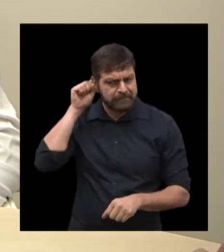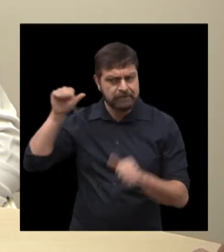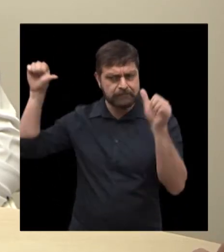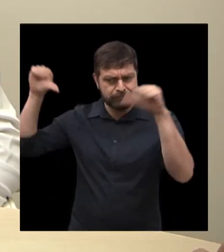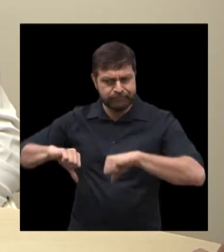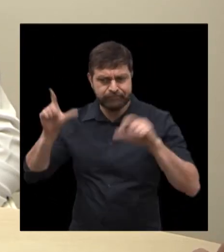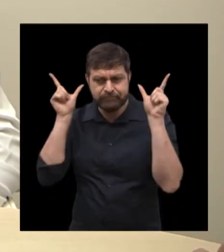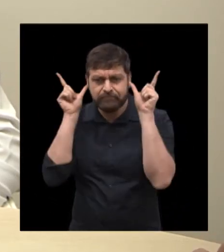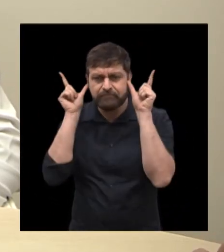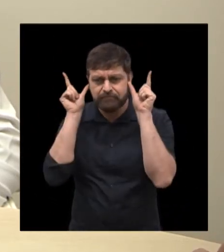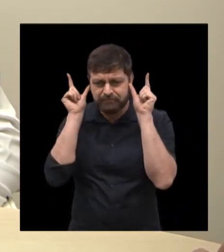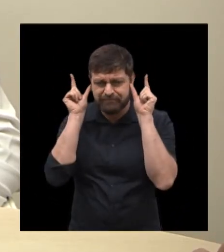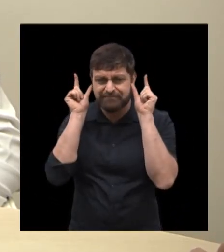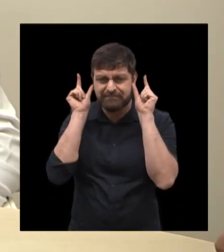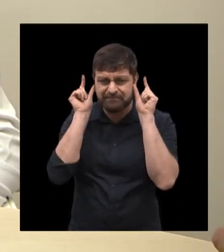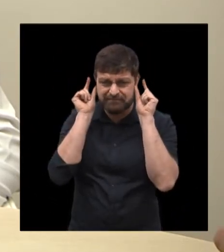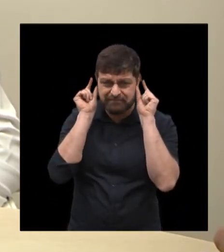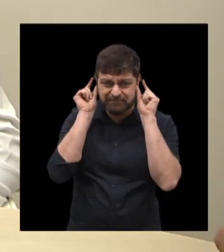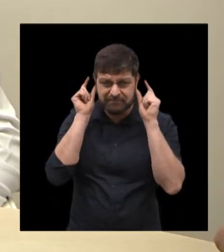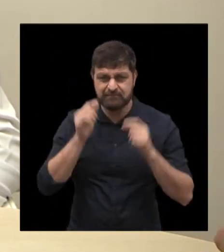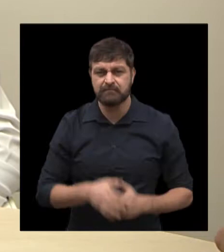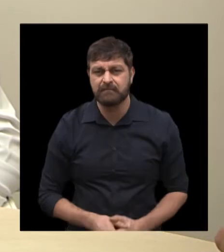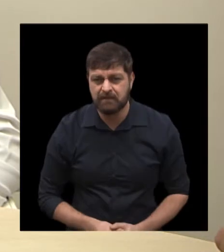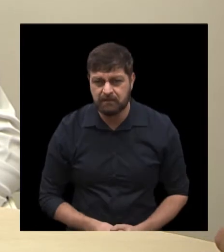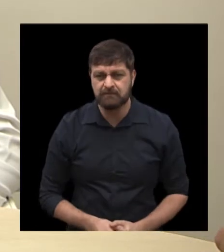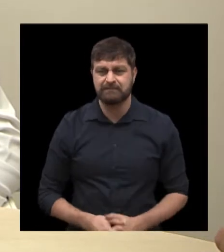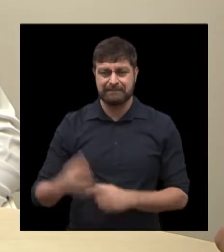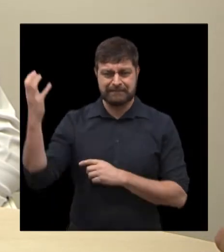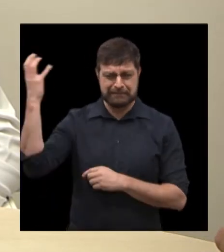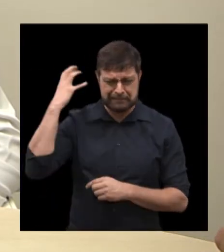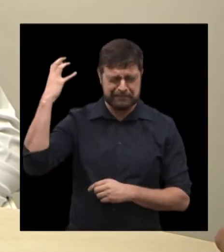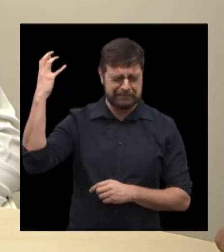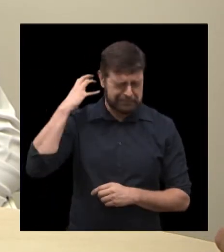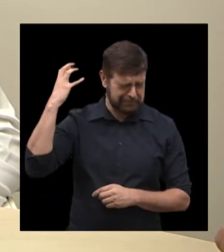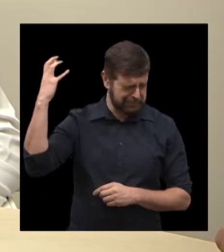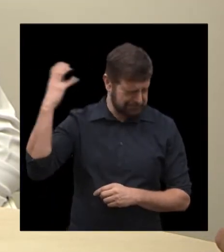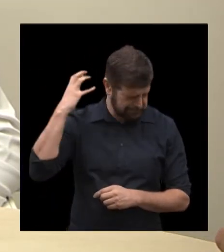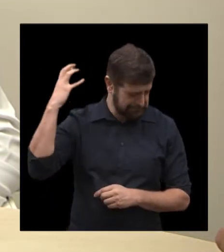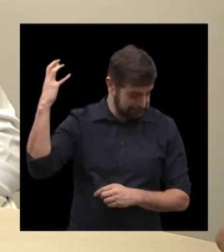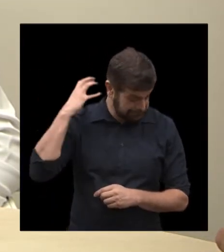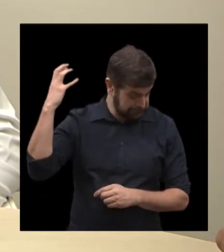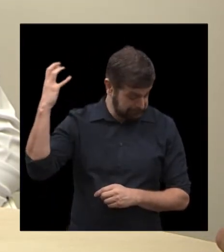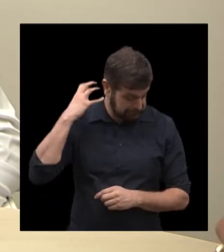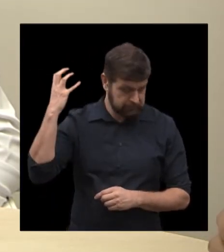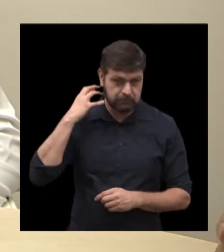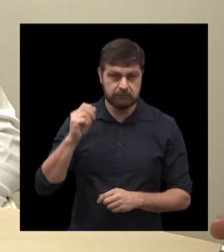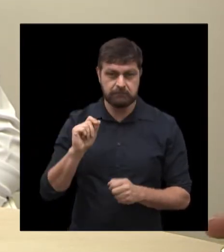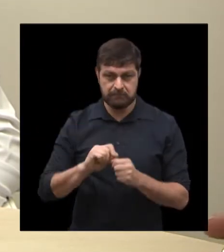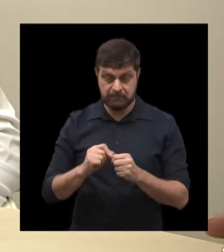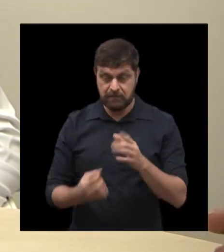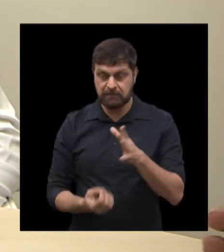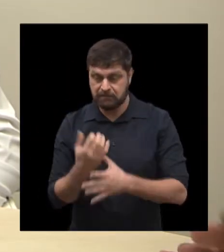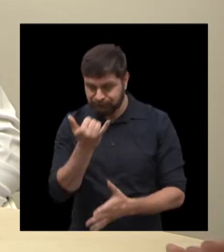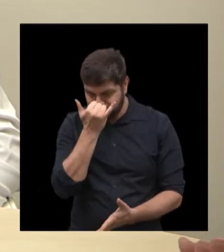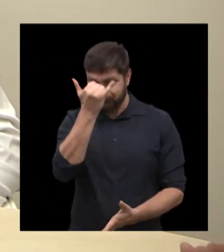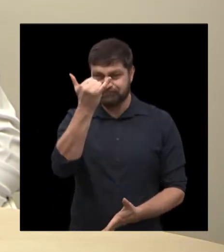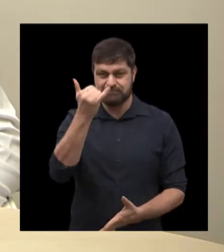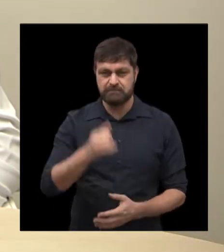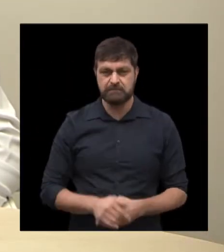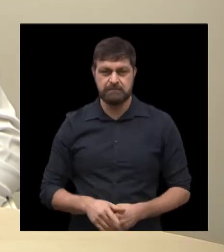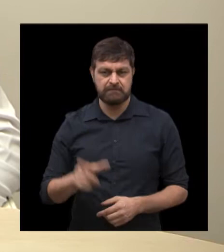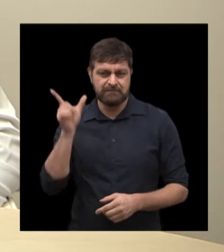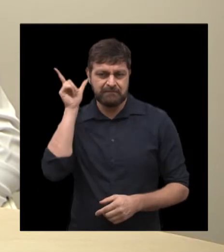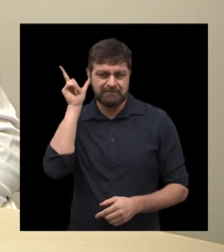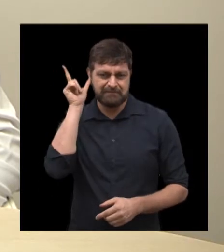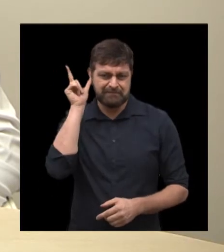sim e causar uma perda auditiva pela intensidade do som, por essa exposição. Isso causa um